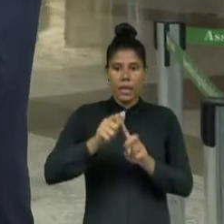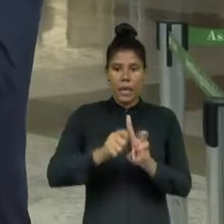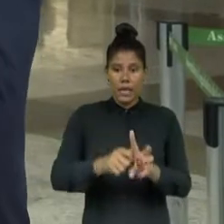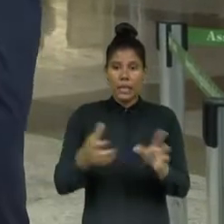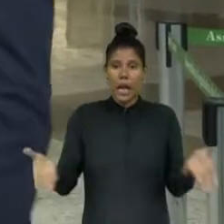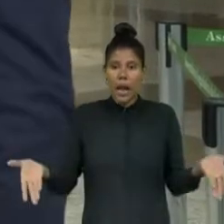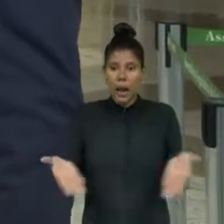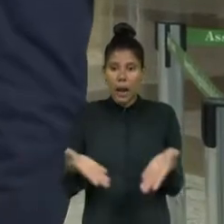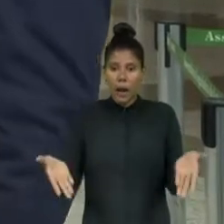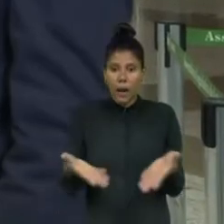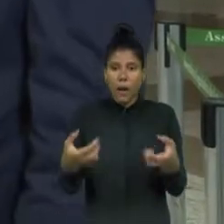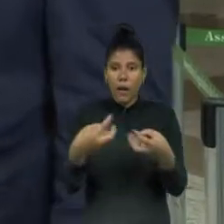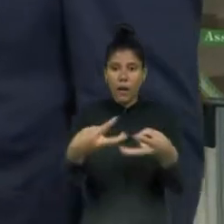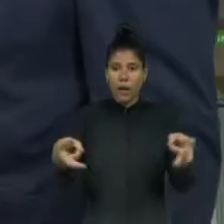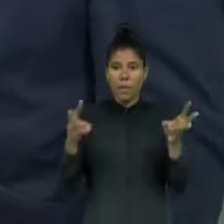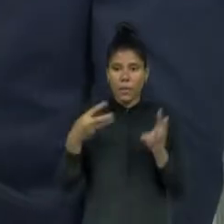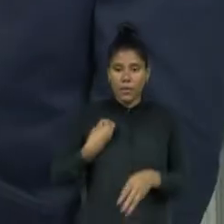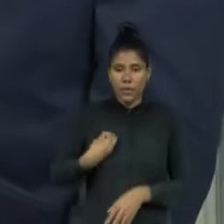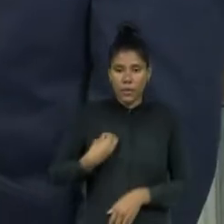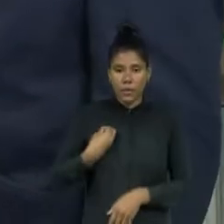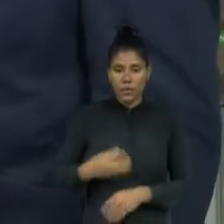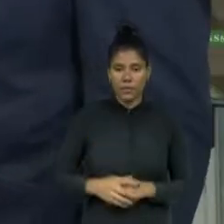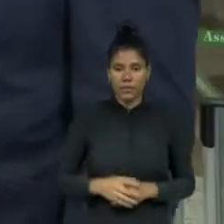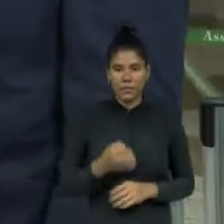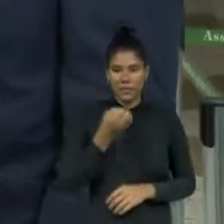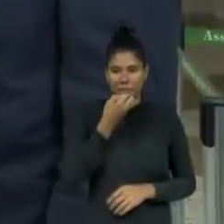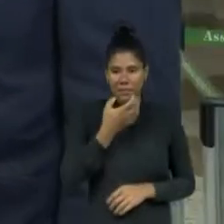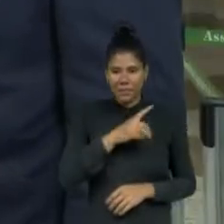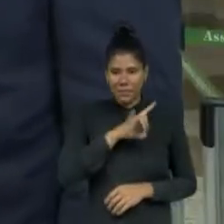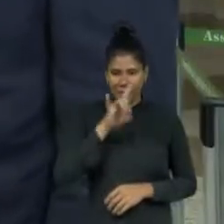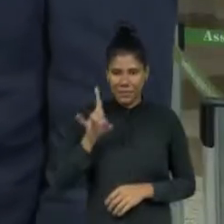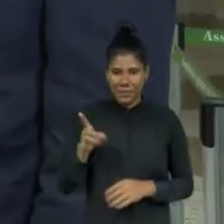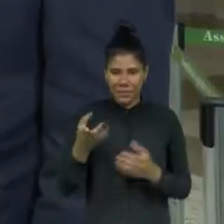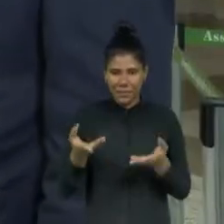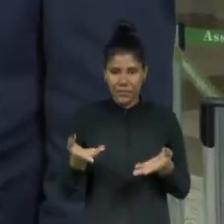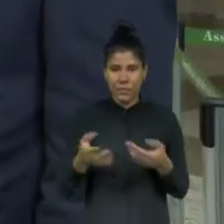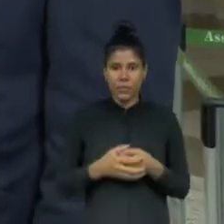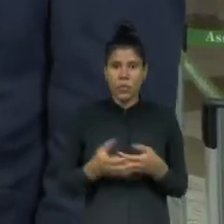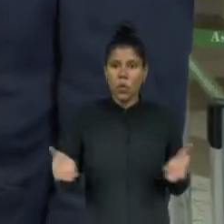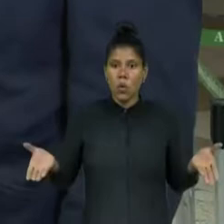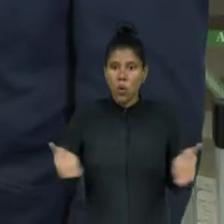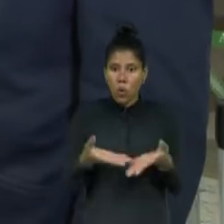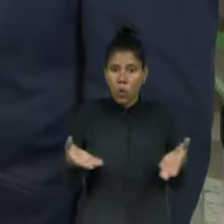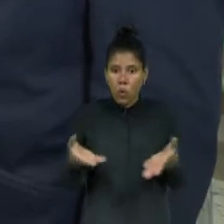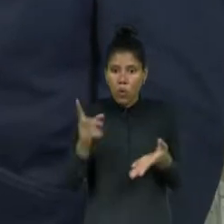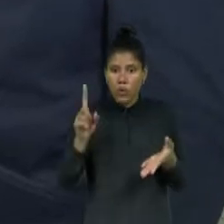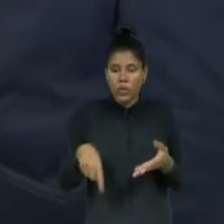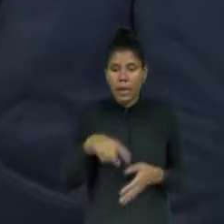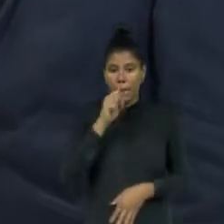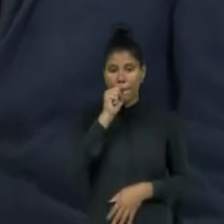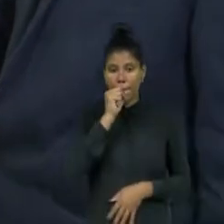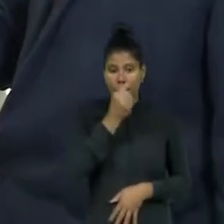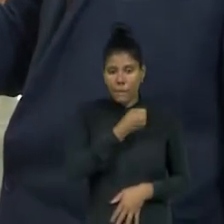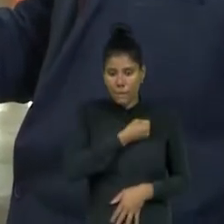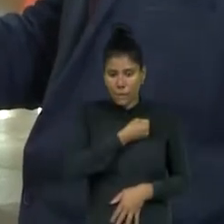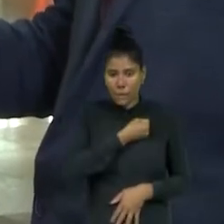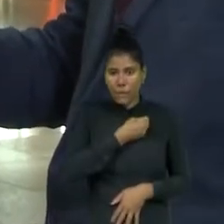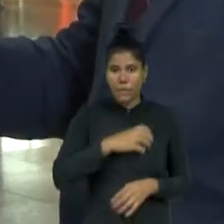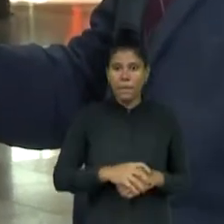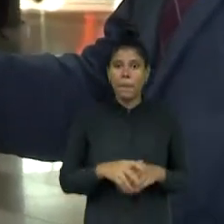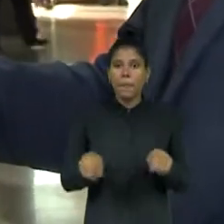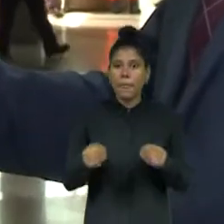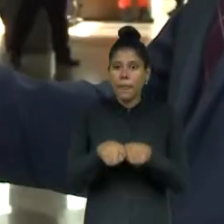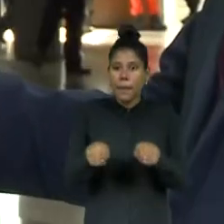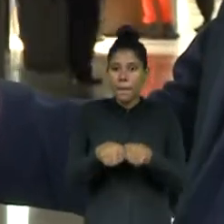caminhão está onde? Bom dia. Bom dia, a todos. Hoje o caminhão se encontra no, em Maracanaú. Também estamos no